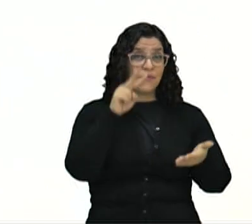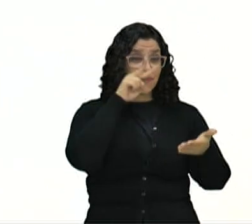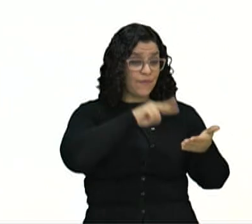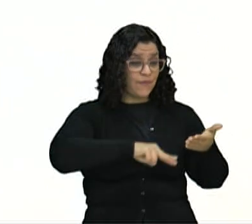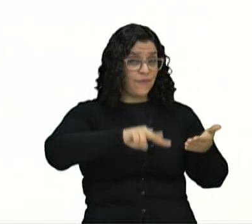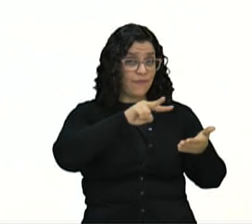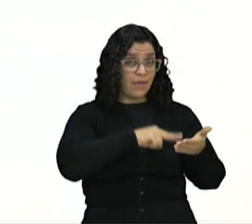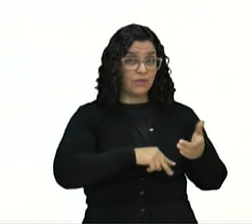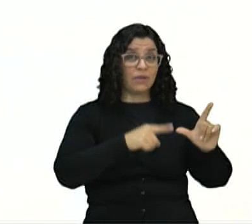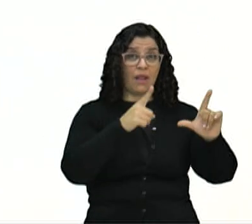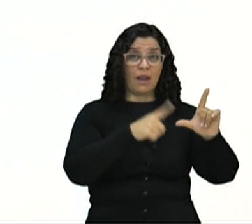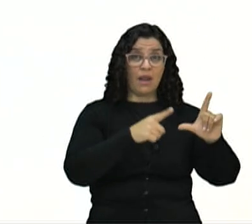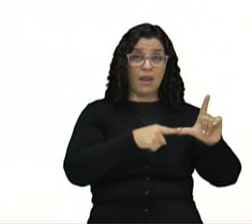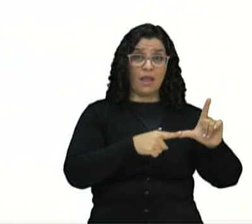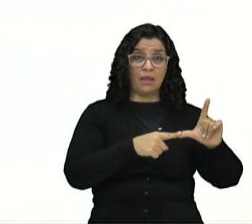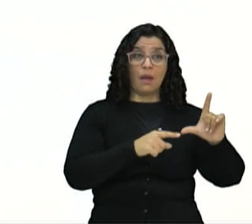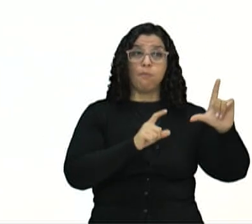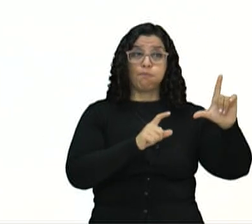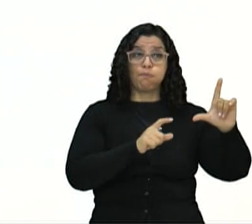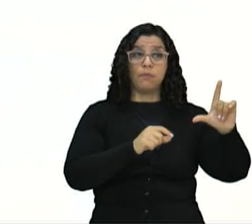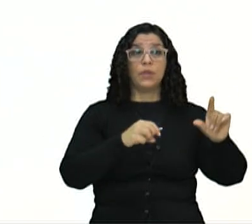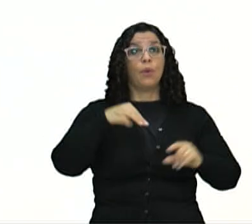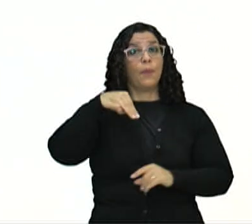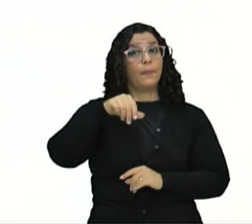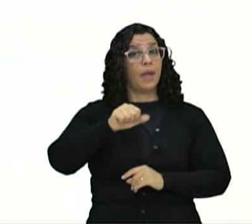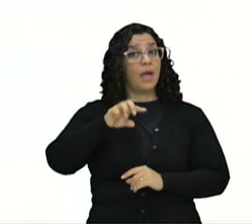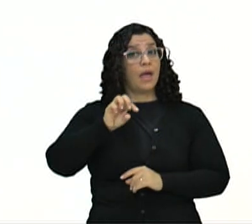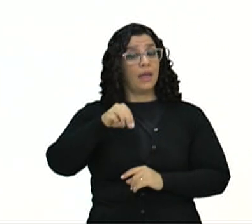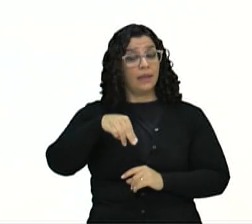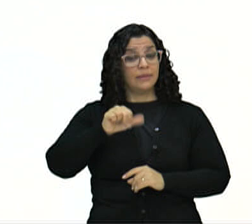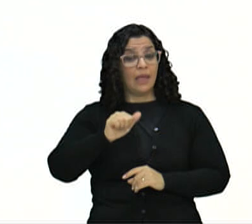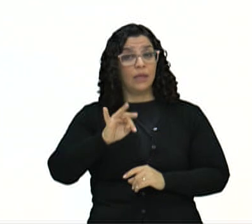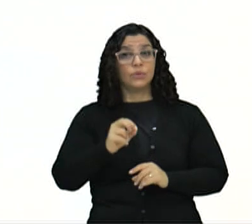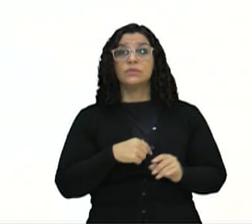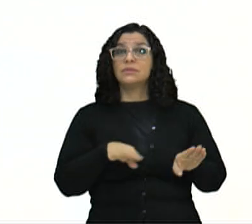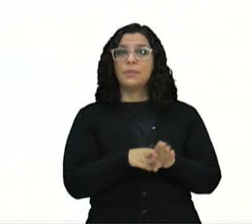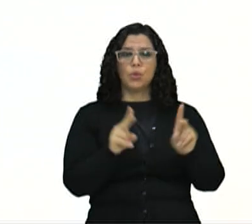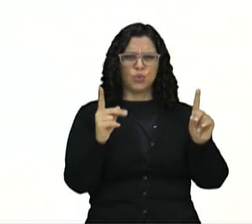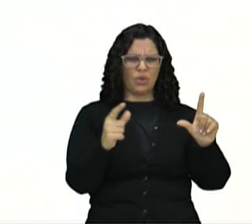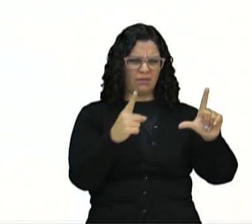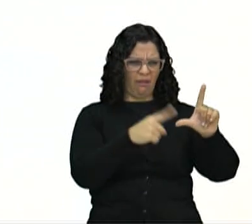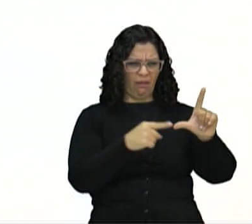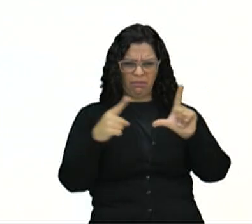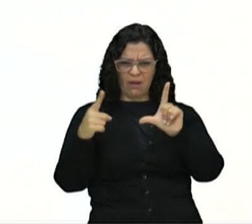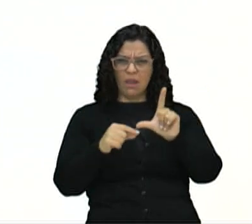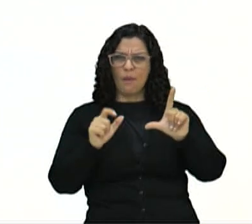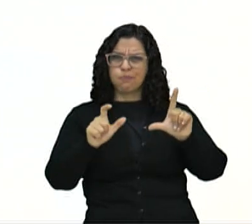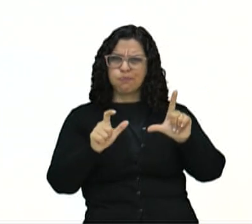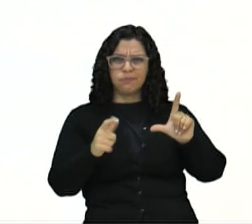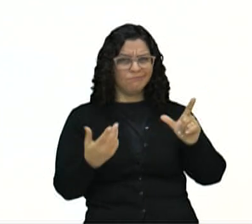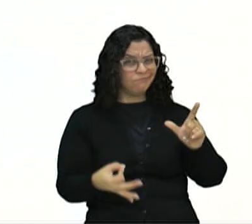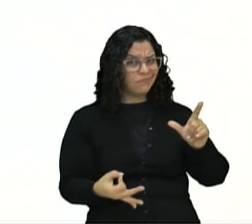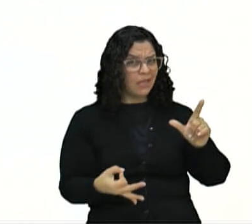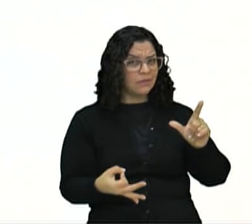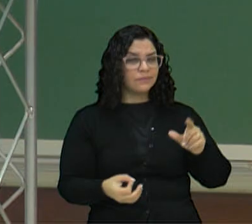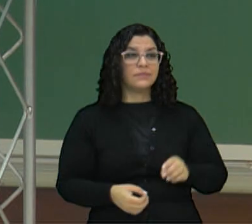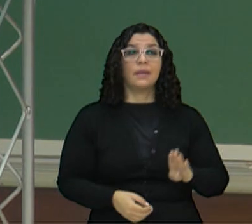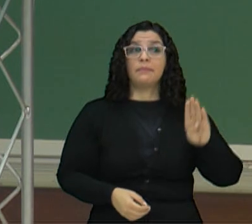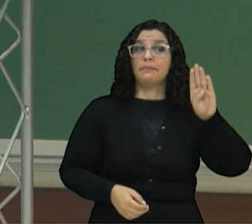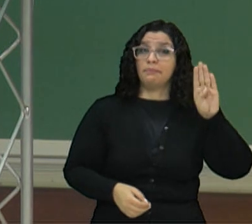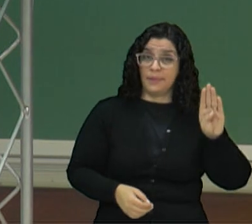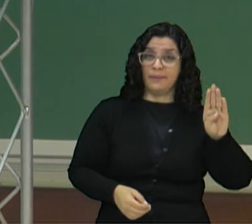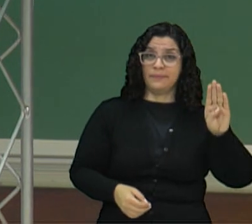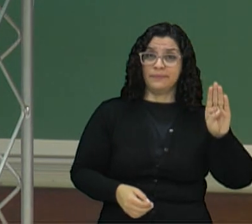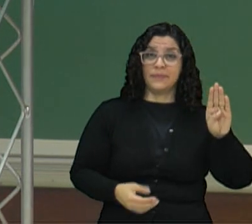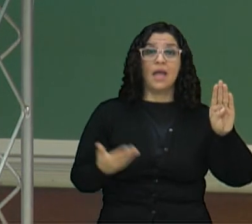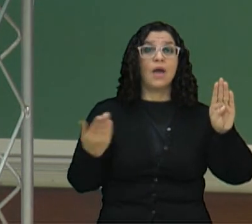que o triqueco está com letra maiúscula e o manatus também, ambos destacados do texto. Na letra